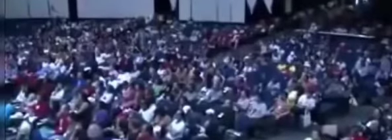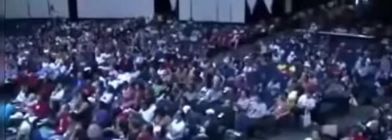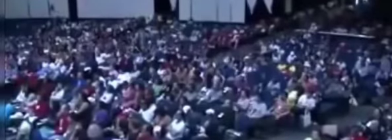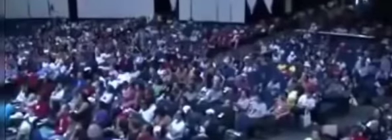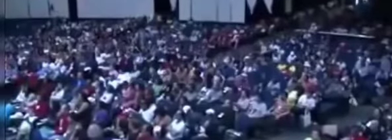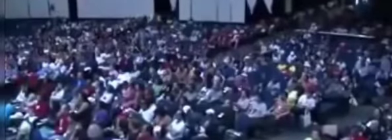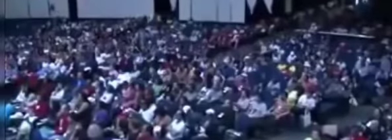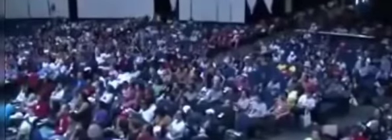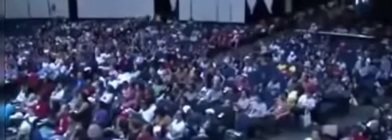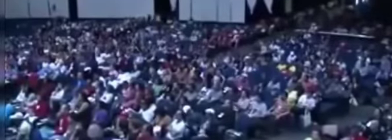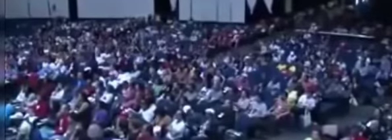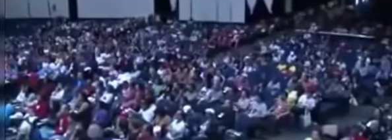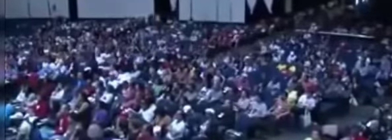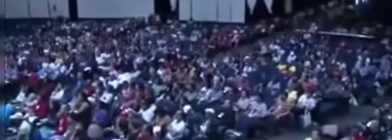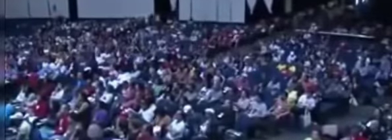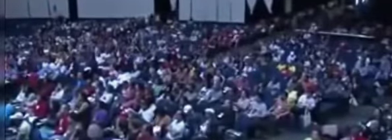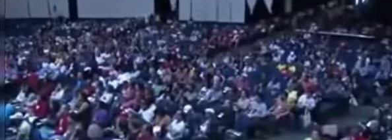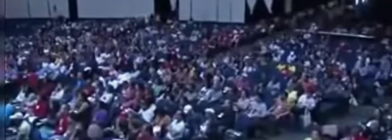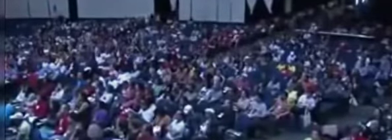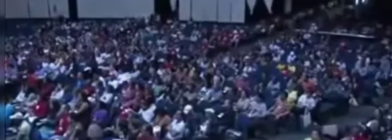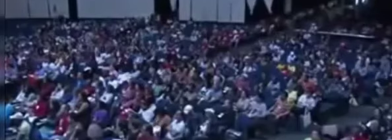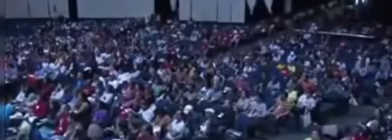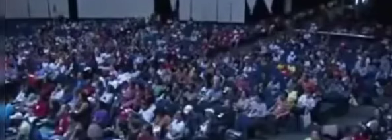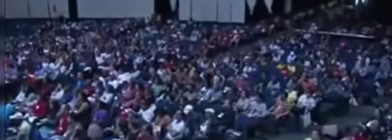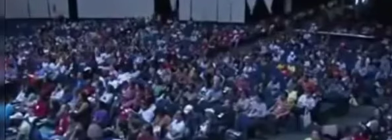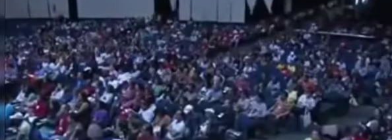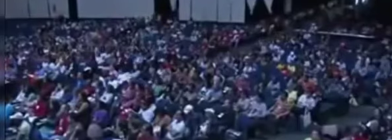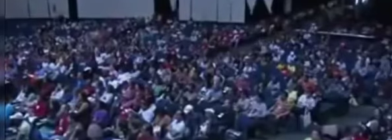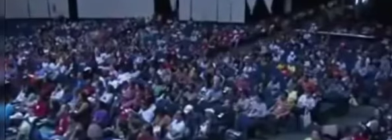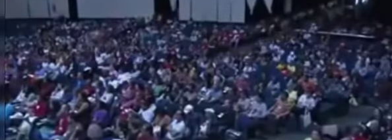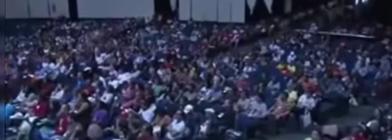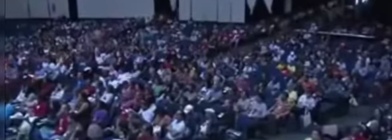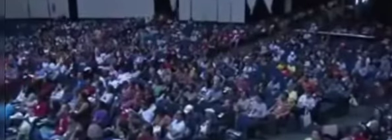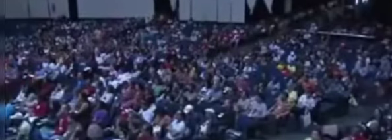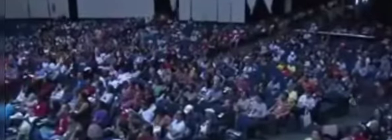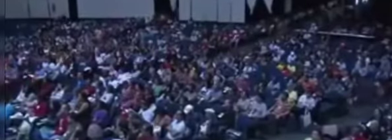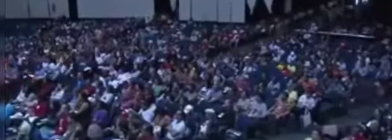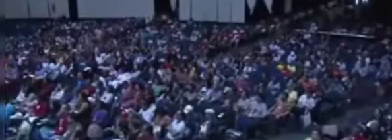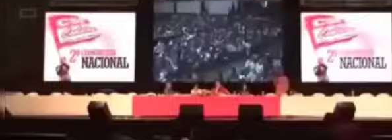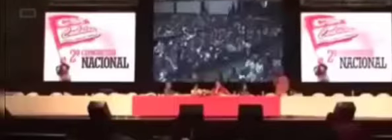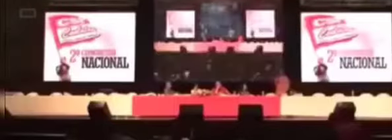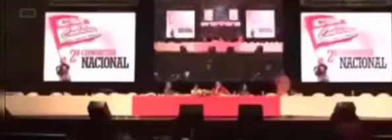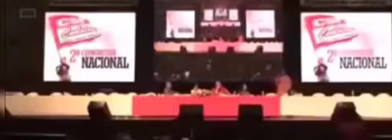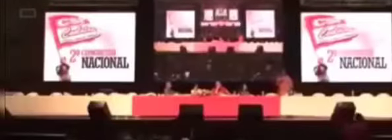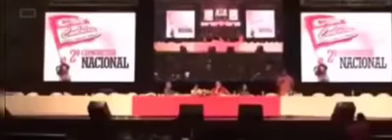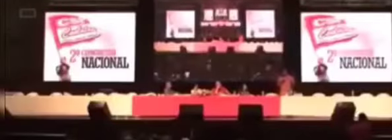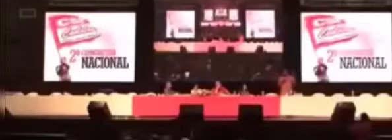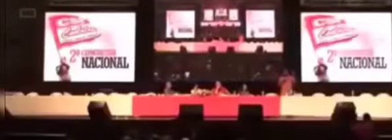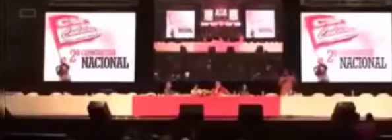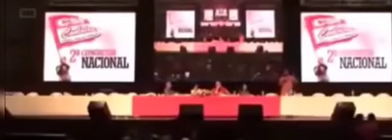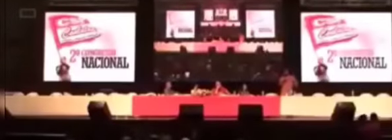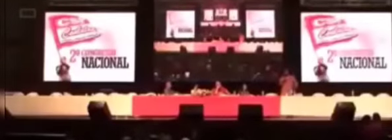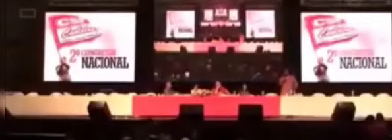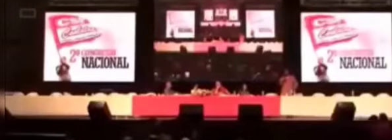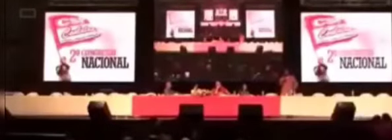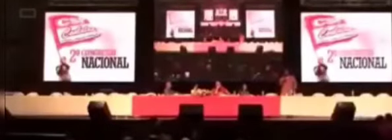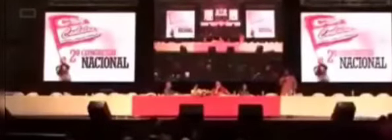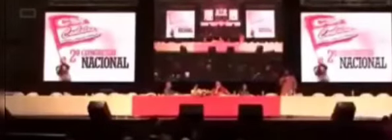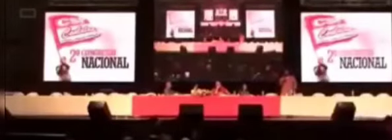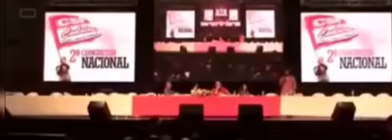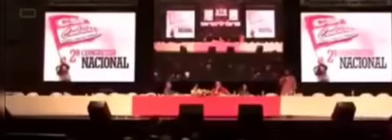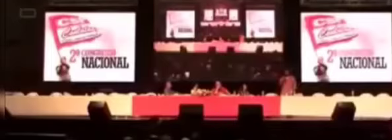uma boa pessoa, nós estamos dispostos a oferecer a você o seguinte, um bom